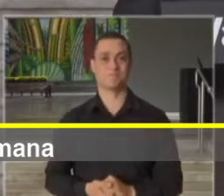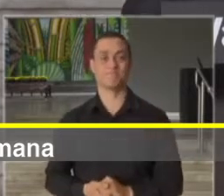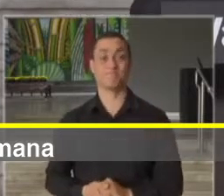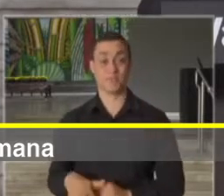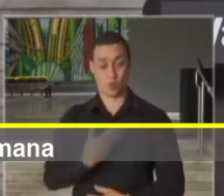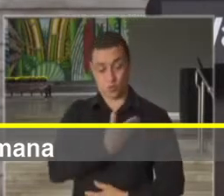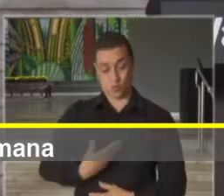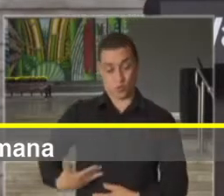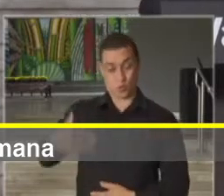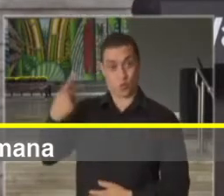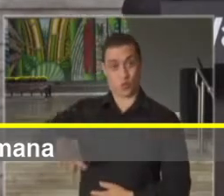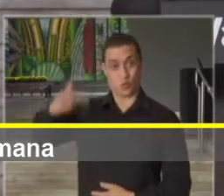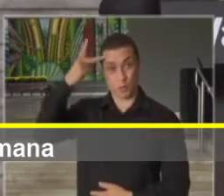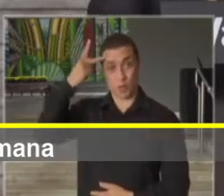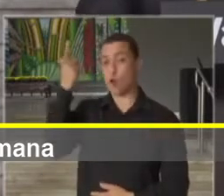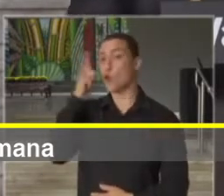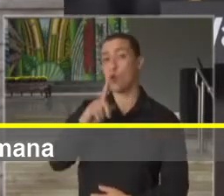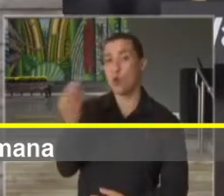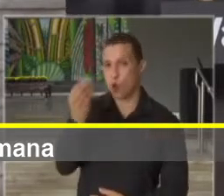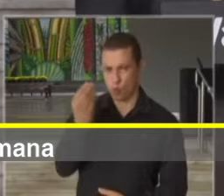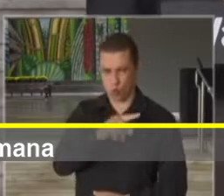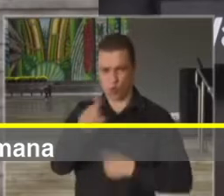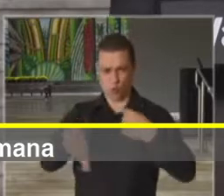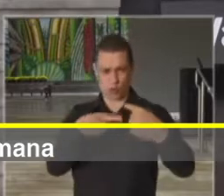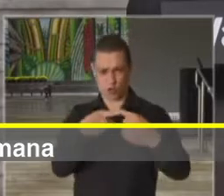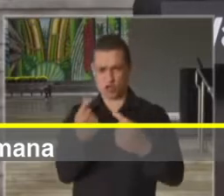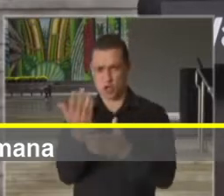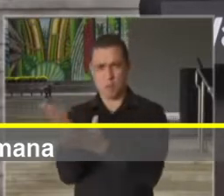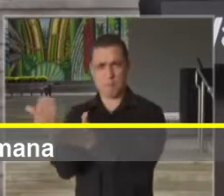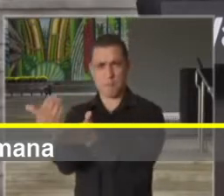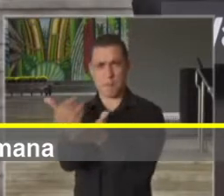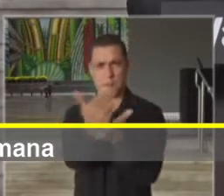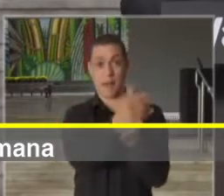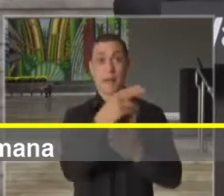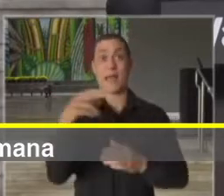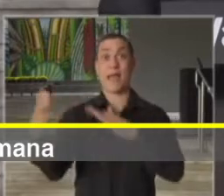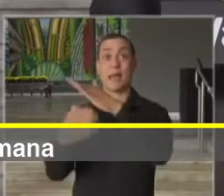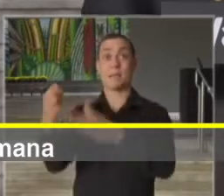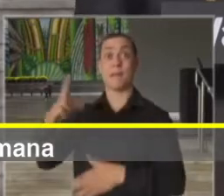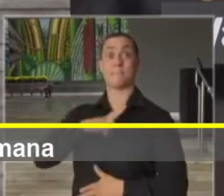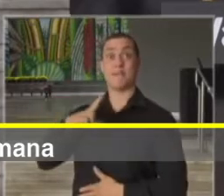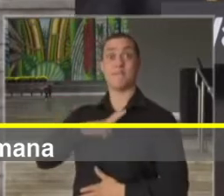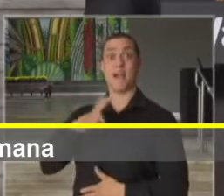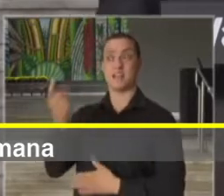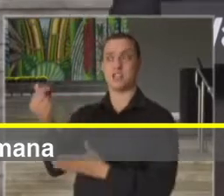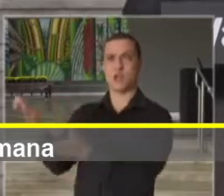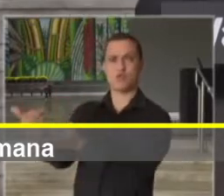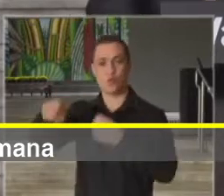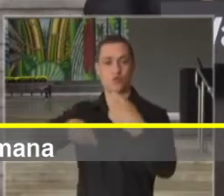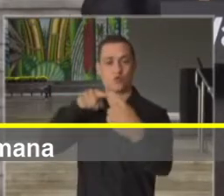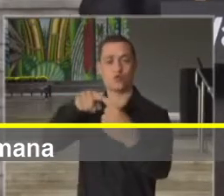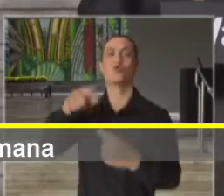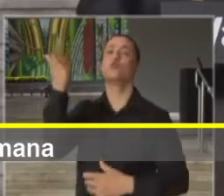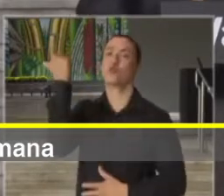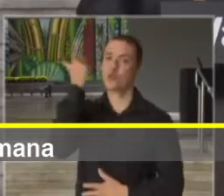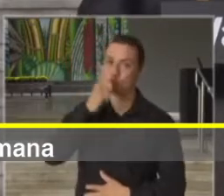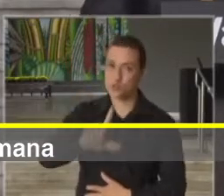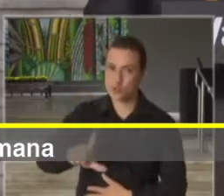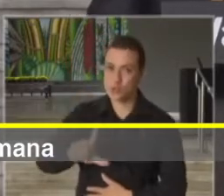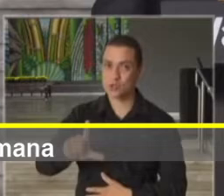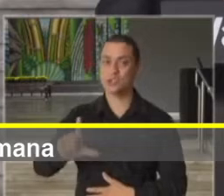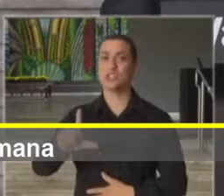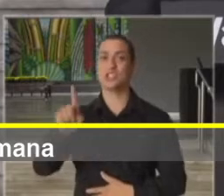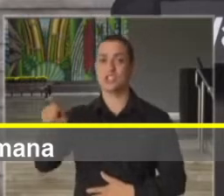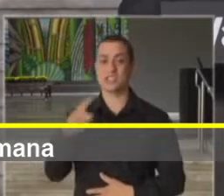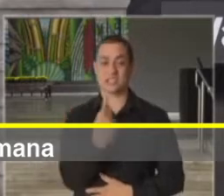fase vermelha no Plano São Paulo, a mais restritiva desde o dia 25, né? Nos finais de